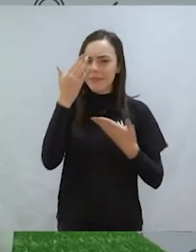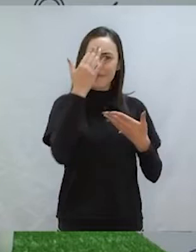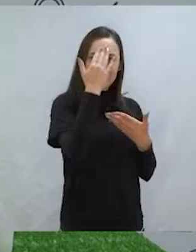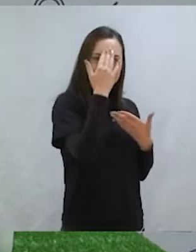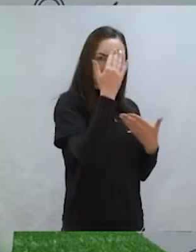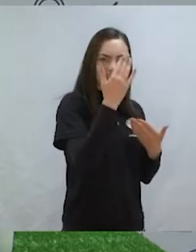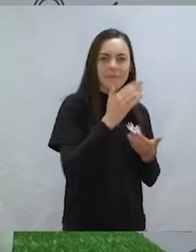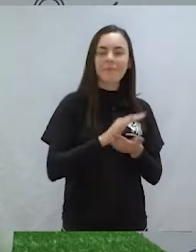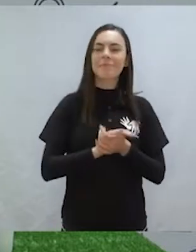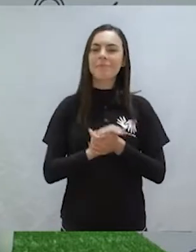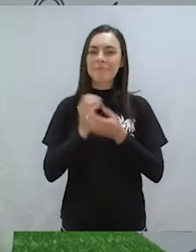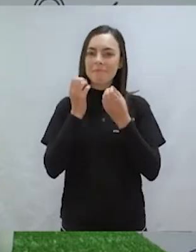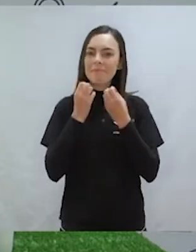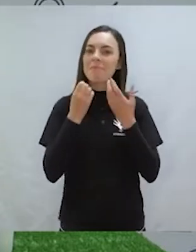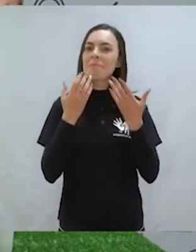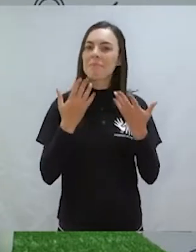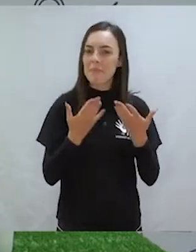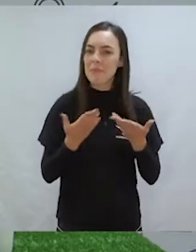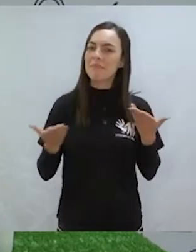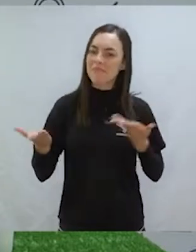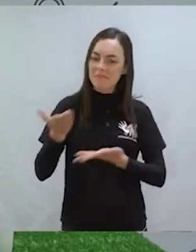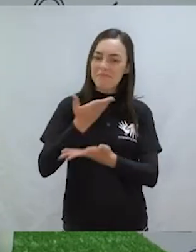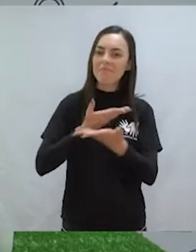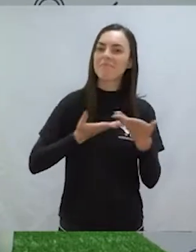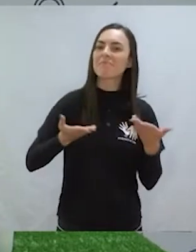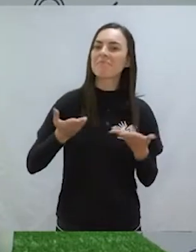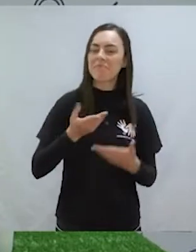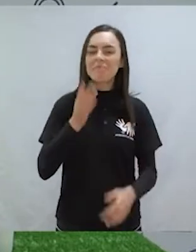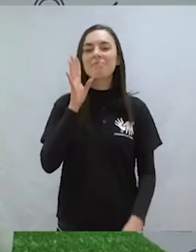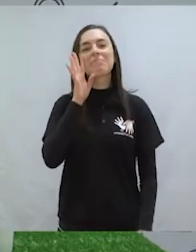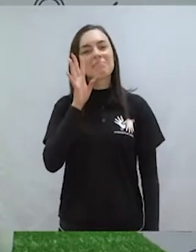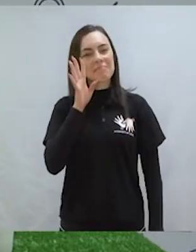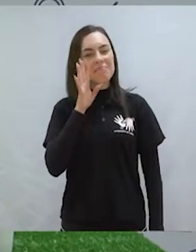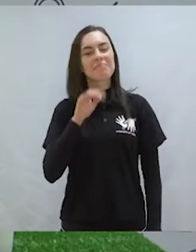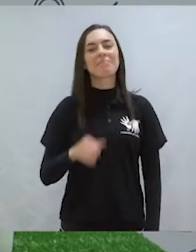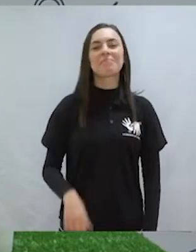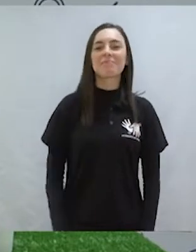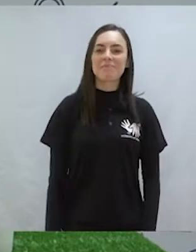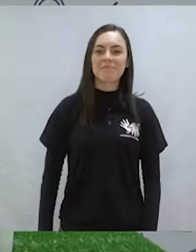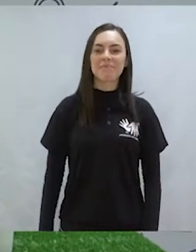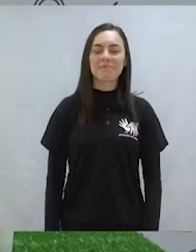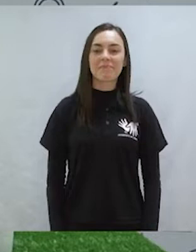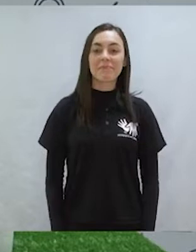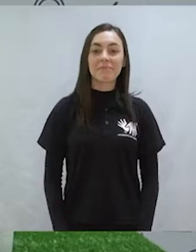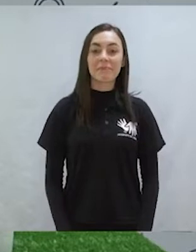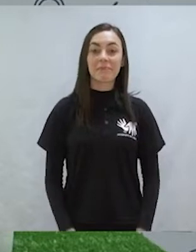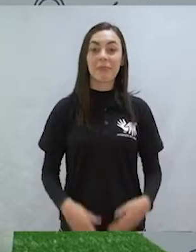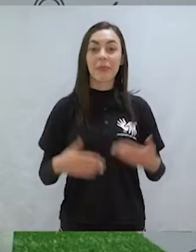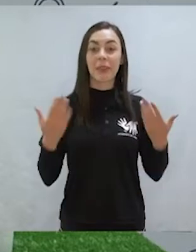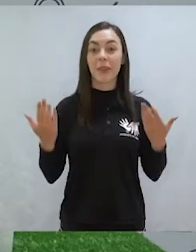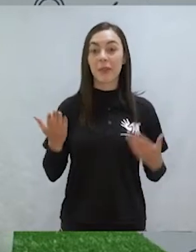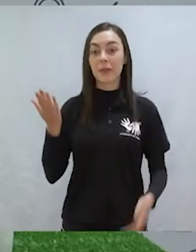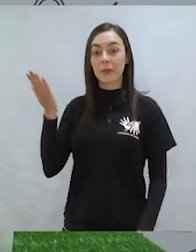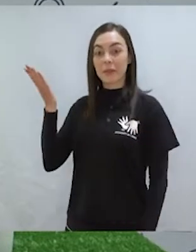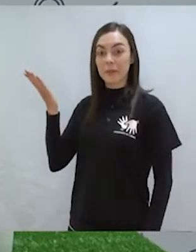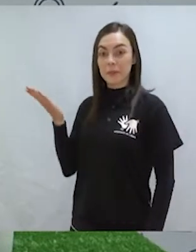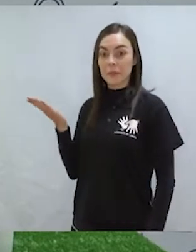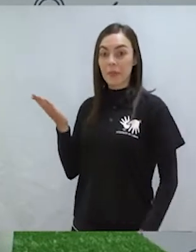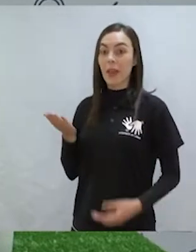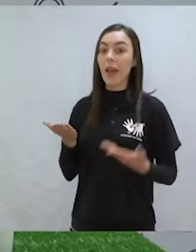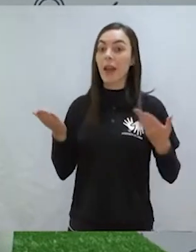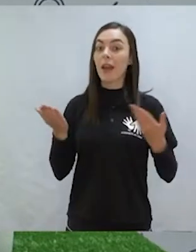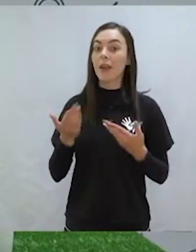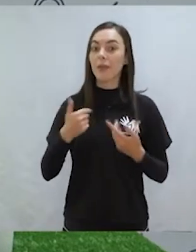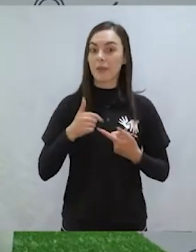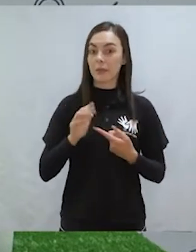Obrigada, estudantes. Muito boa a participação. Muito legal. Então, vejam lá. A professora vai